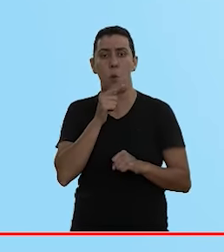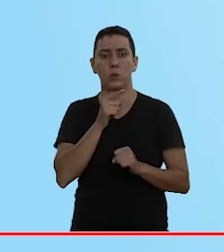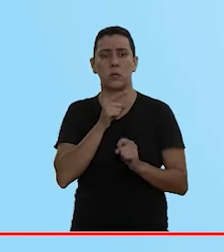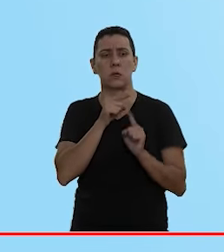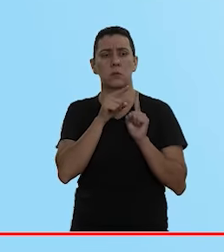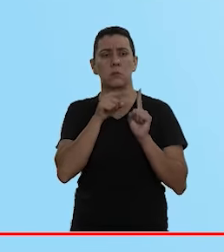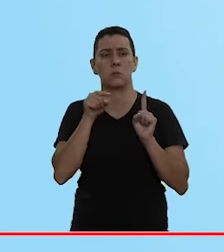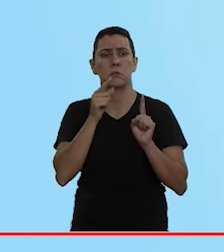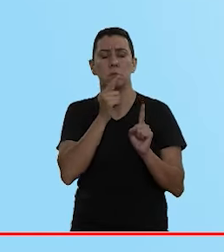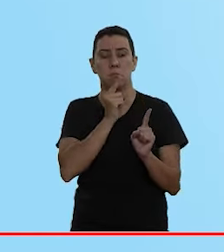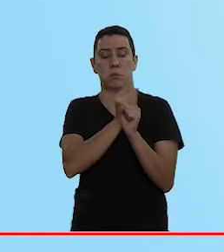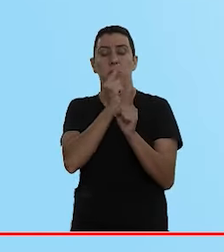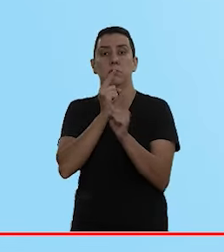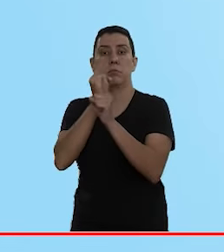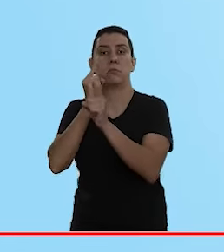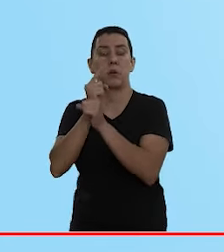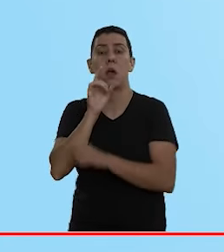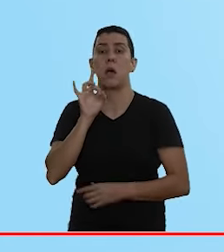levantamento de forma automática,